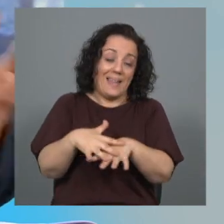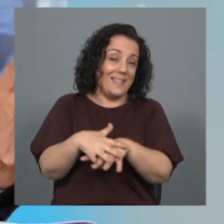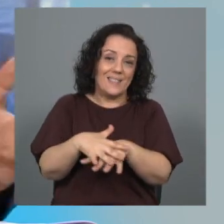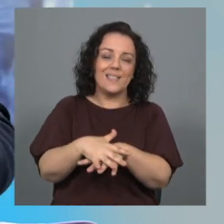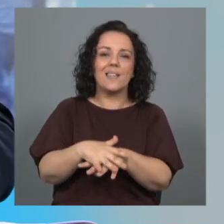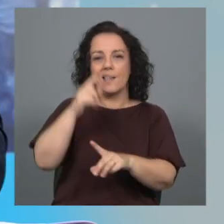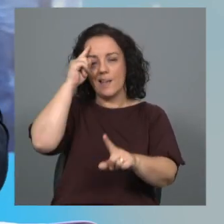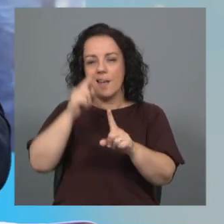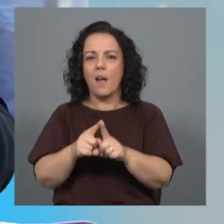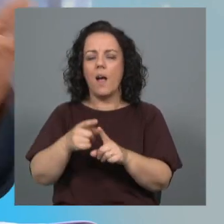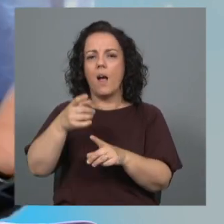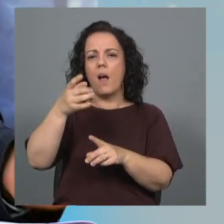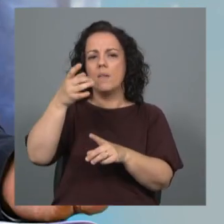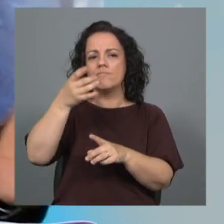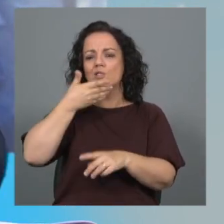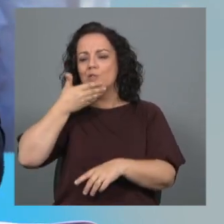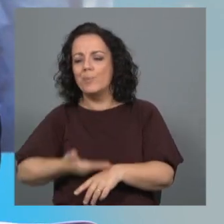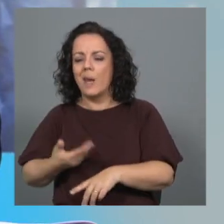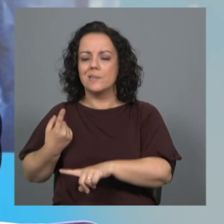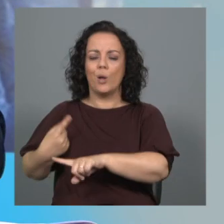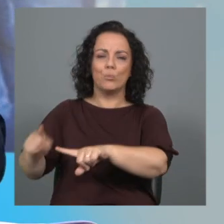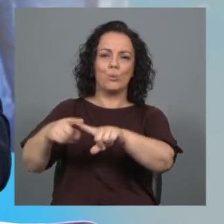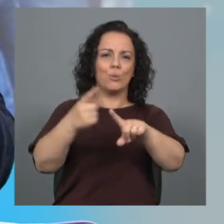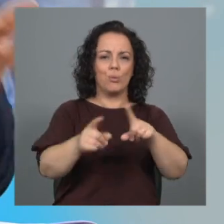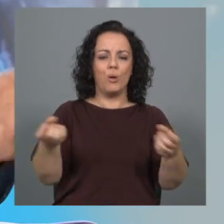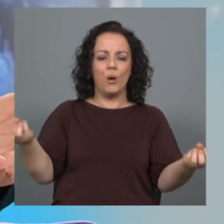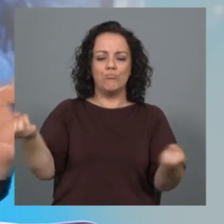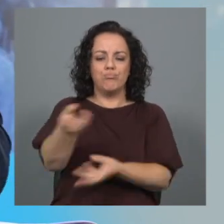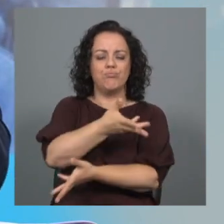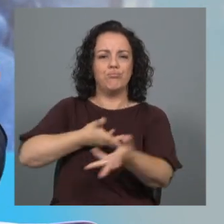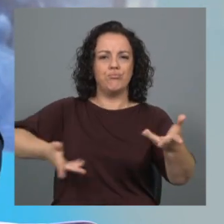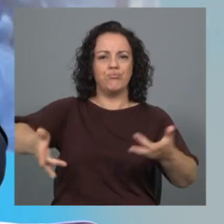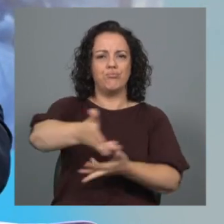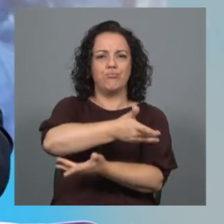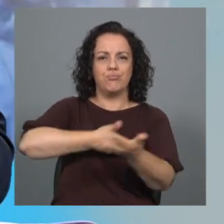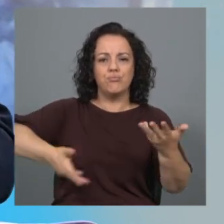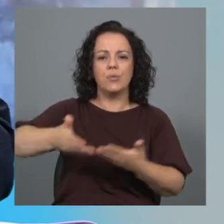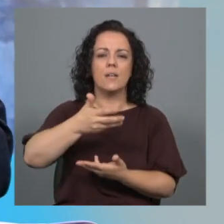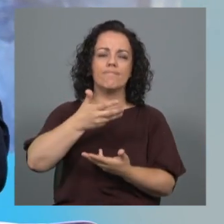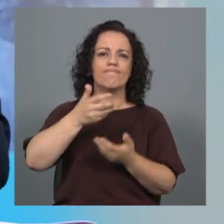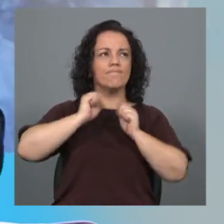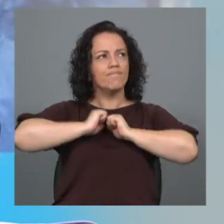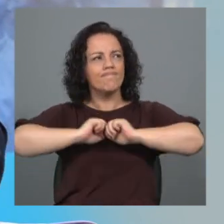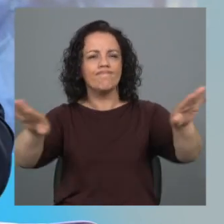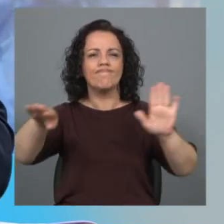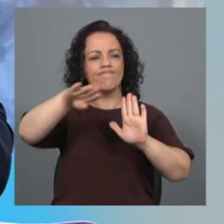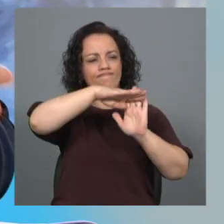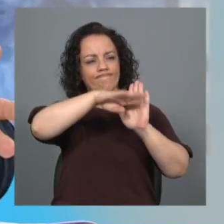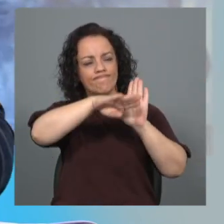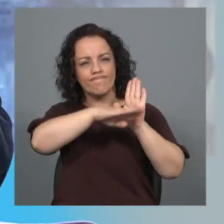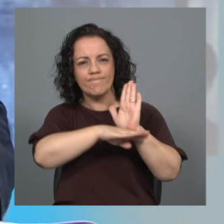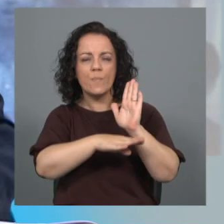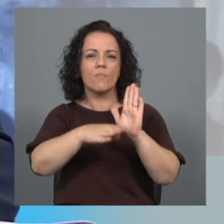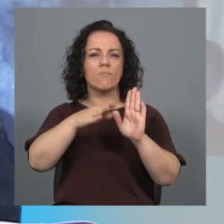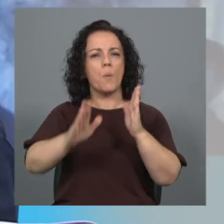de confluência, de partilha de experiências, de disseminação de princípios e de linhas de propostas